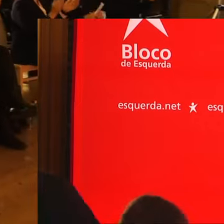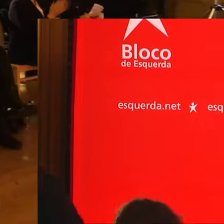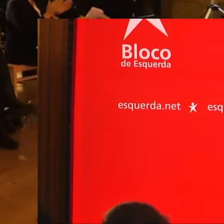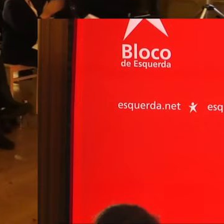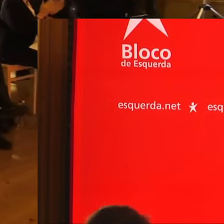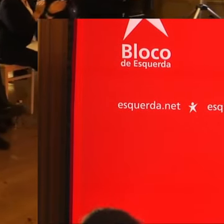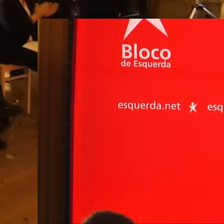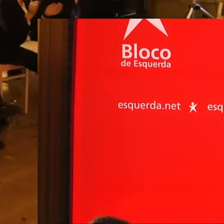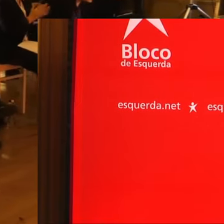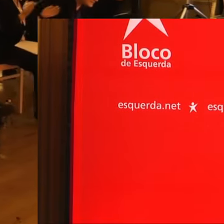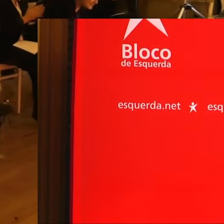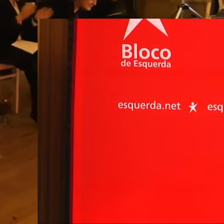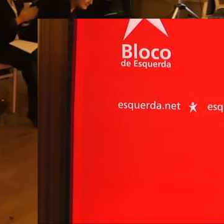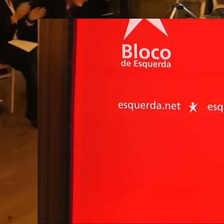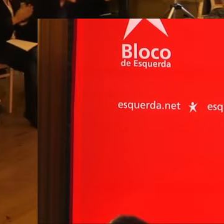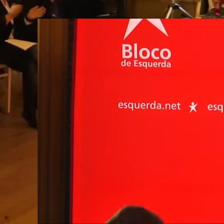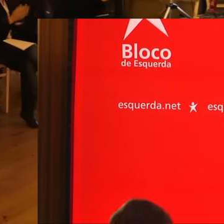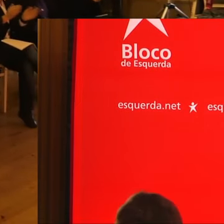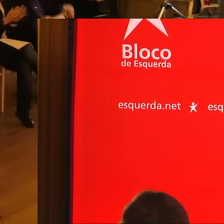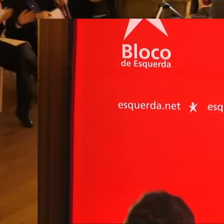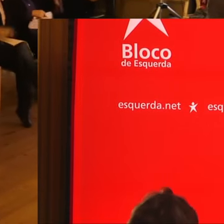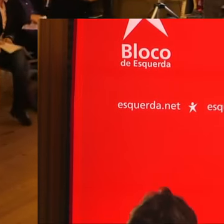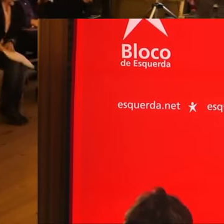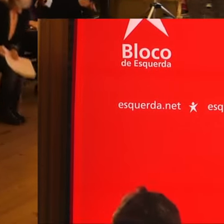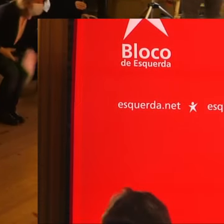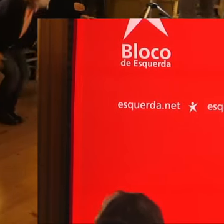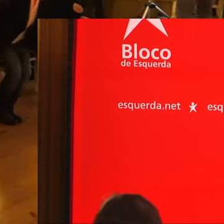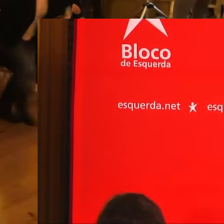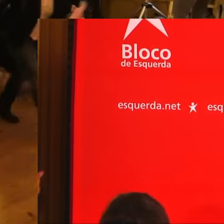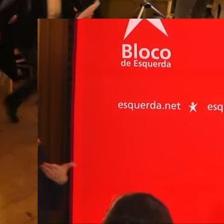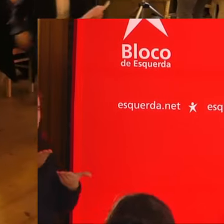Chamo agora Catarina Martins.